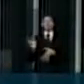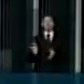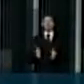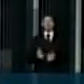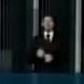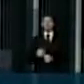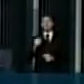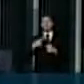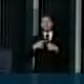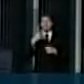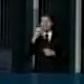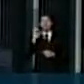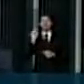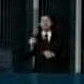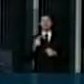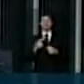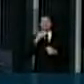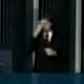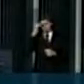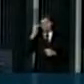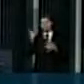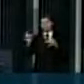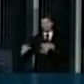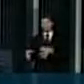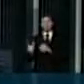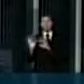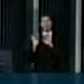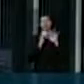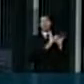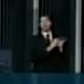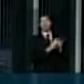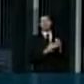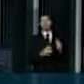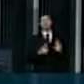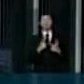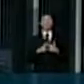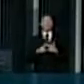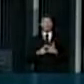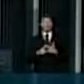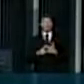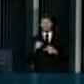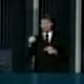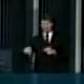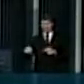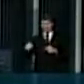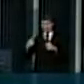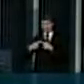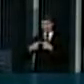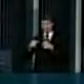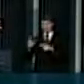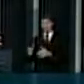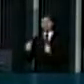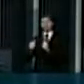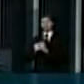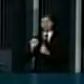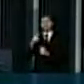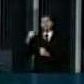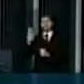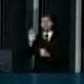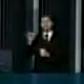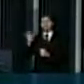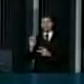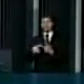habitantes. Os companheiros hão de convir comigo que é bastante. Por conta de que, naquela região, junto com o município de São Bento do Sul,